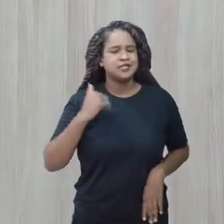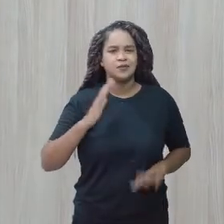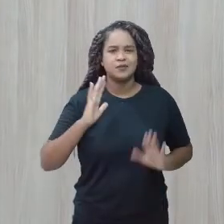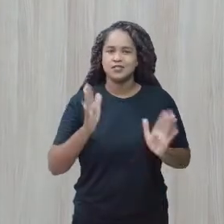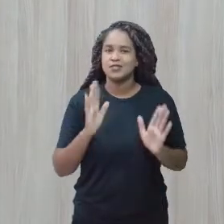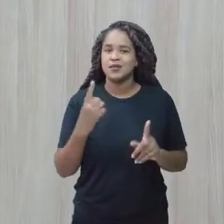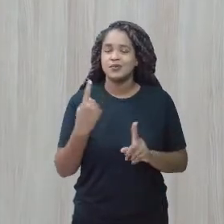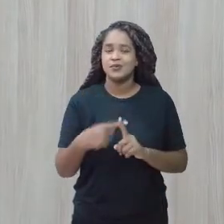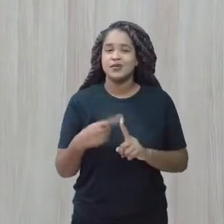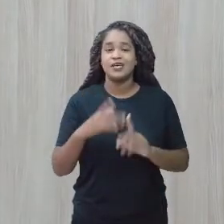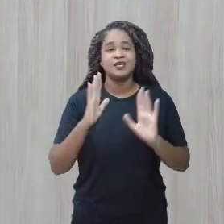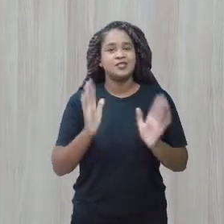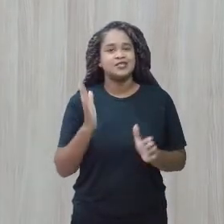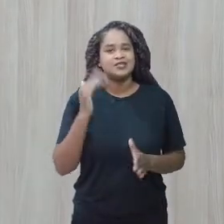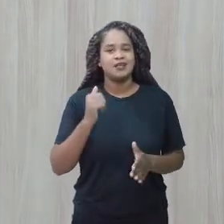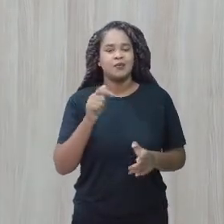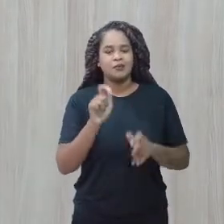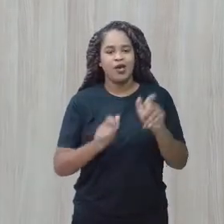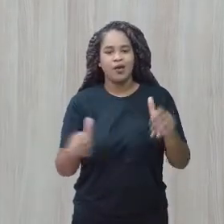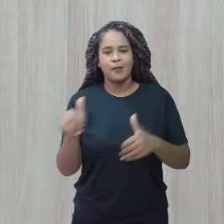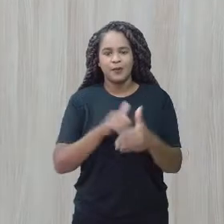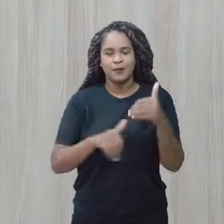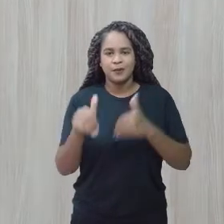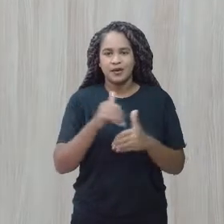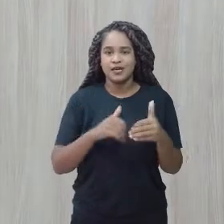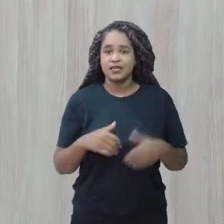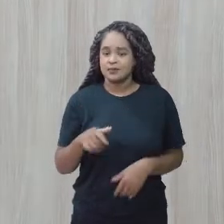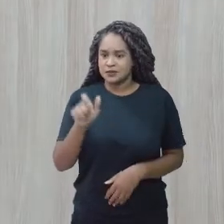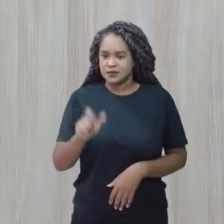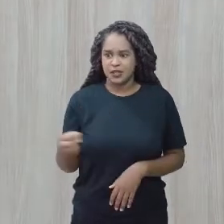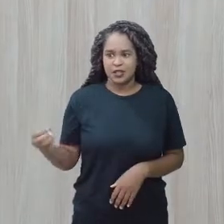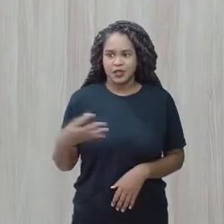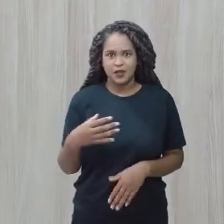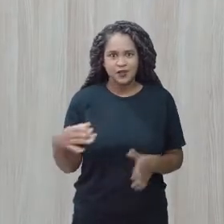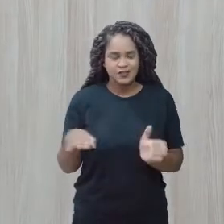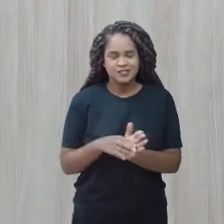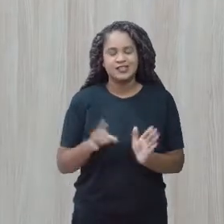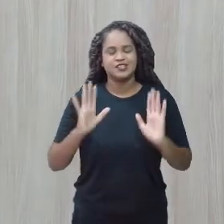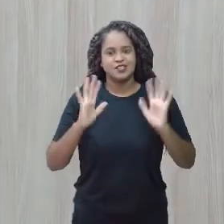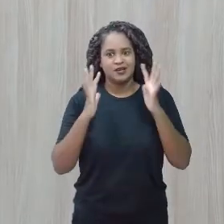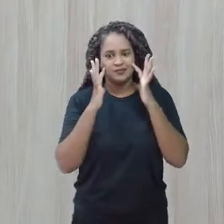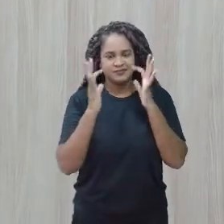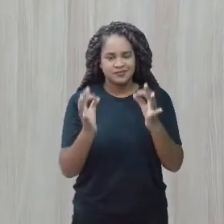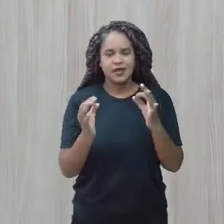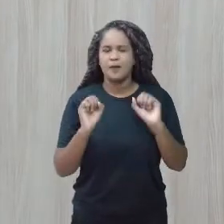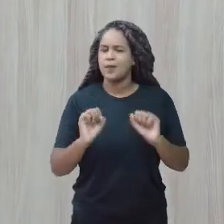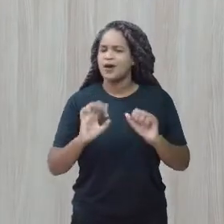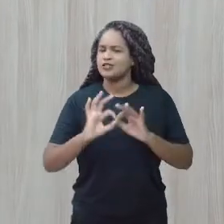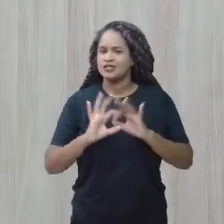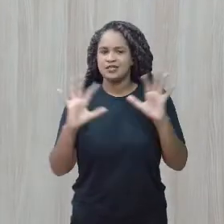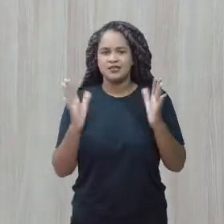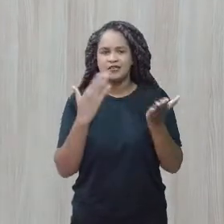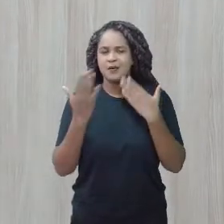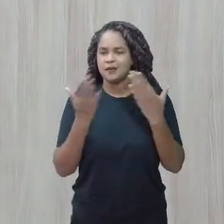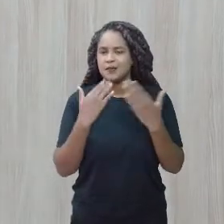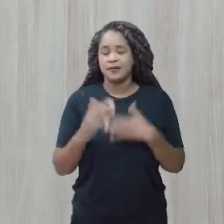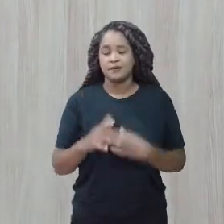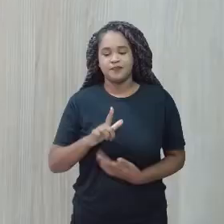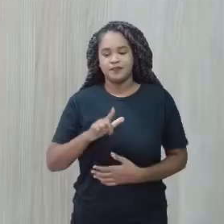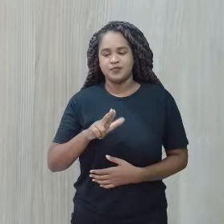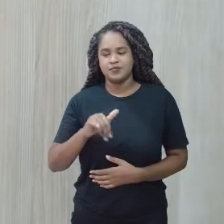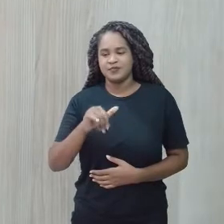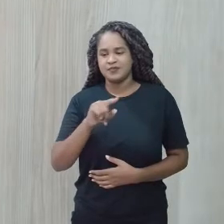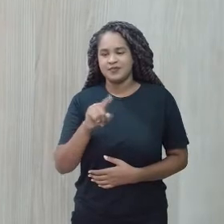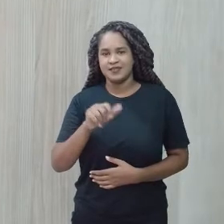sabe vocês, quem interage com a gente. Então, sempre que chega alguém novo, a gente já tá ligado aqui em vocês. Então, fica à vontade, pode falar aí à vontade, viu? Luísa disse aqui,